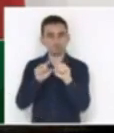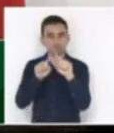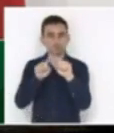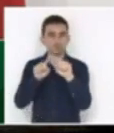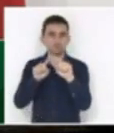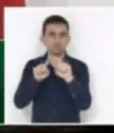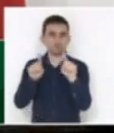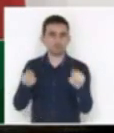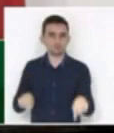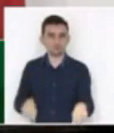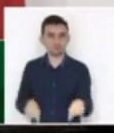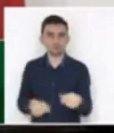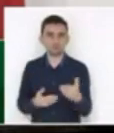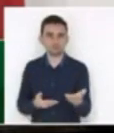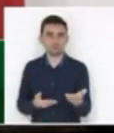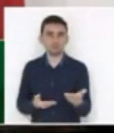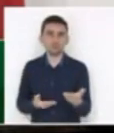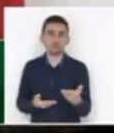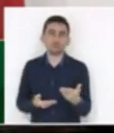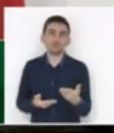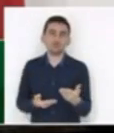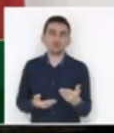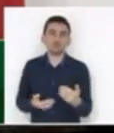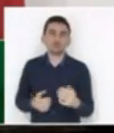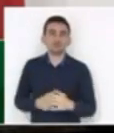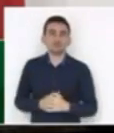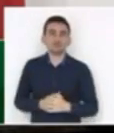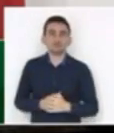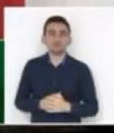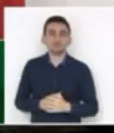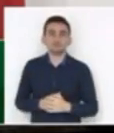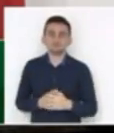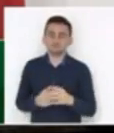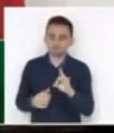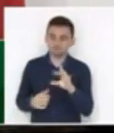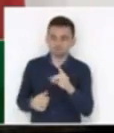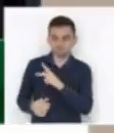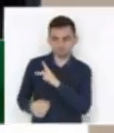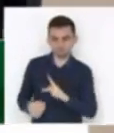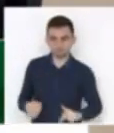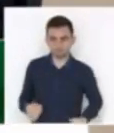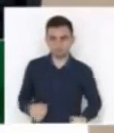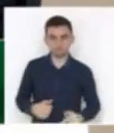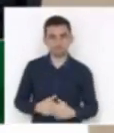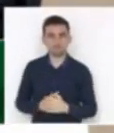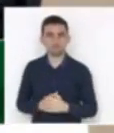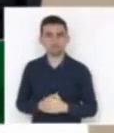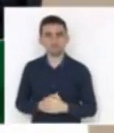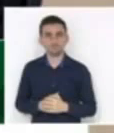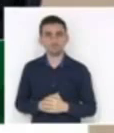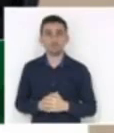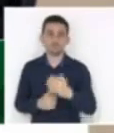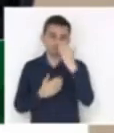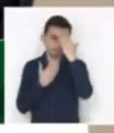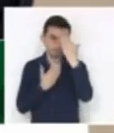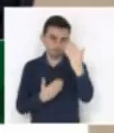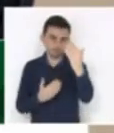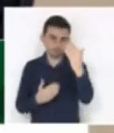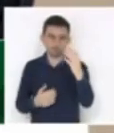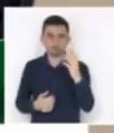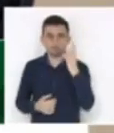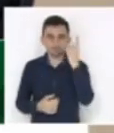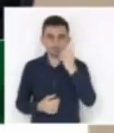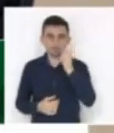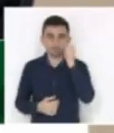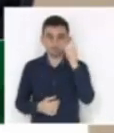IBAMA, né, o qual desempenhava um importante trabalho. Então, era isso, senhora presidente. Muito obrigado. Muito obrigada, senhor deputado César